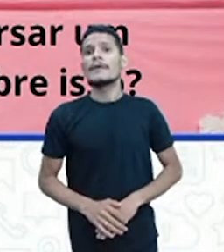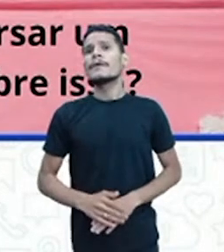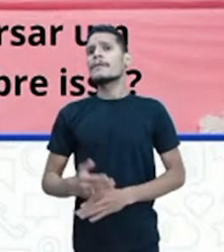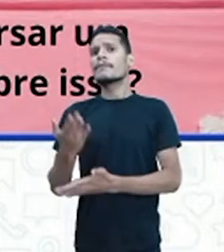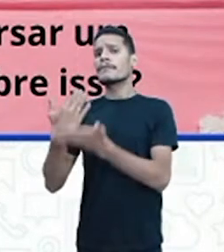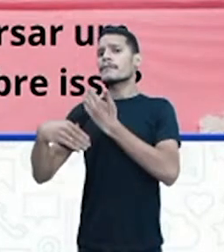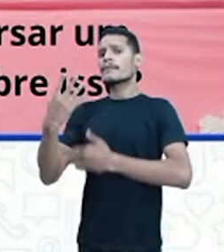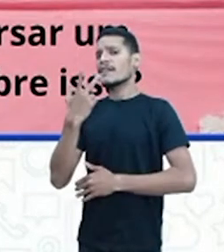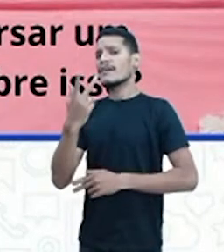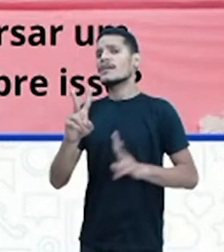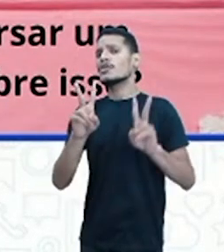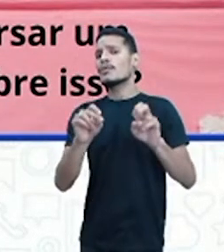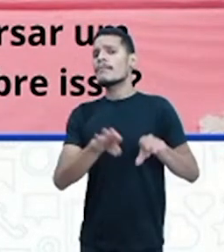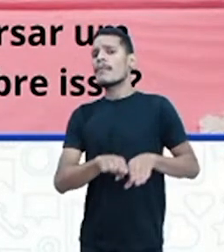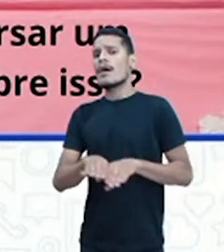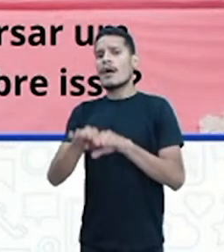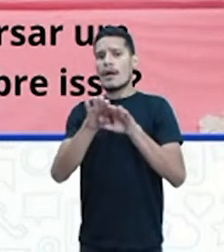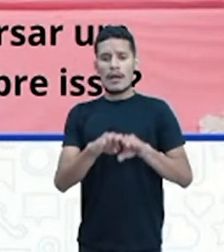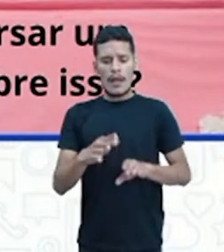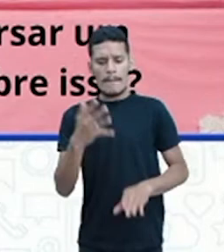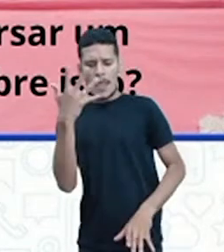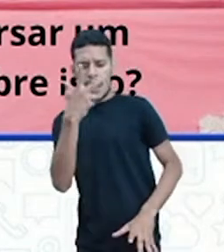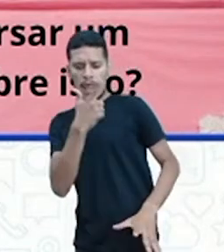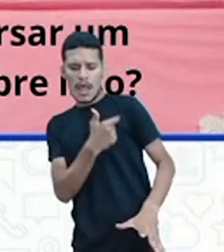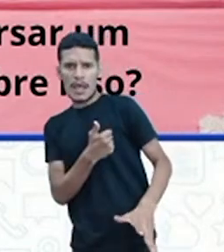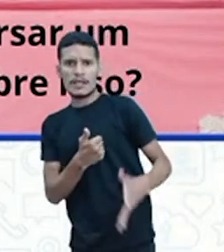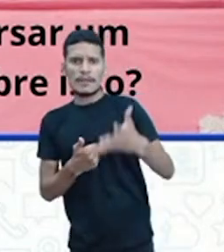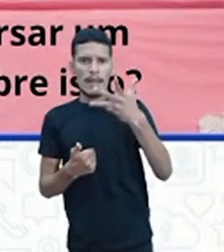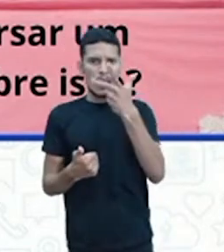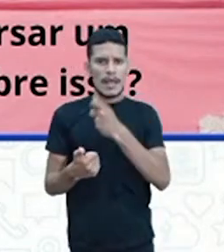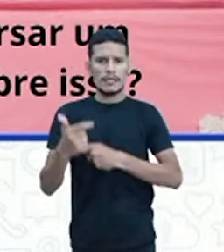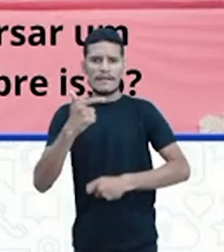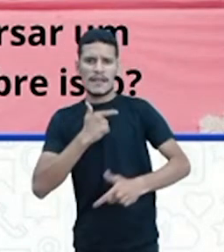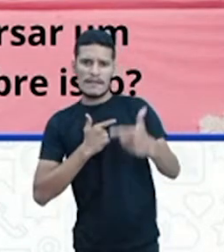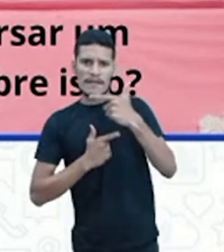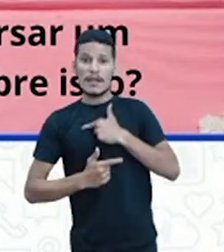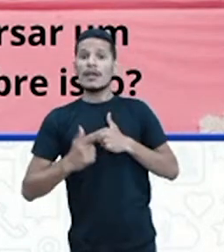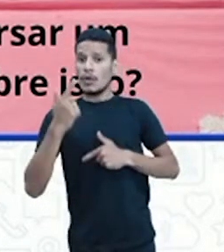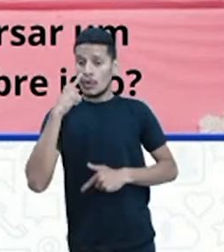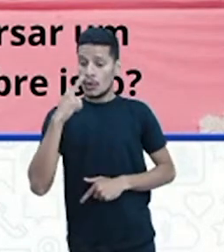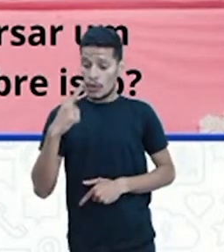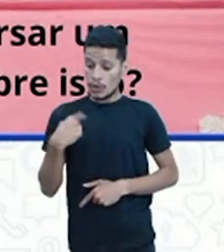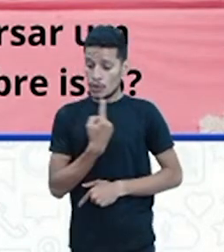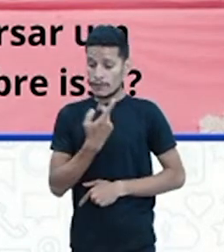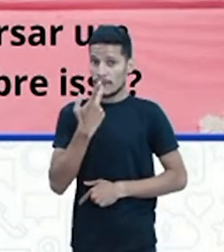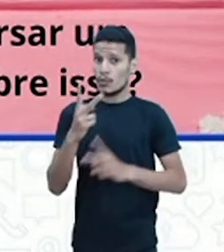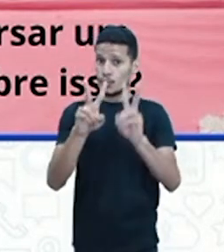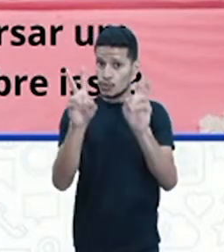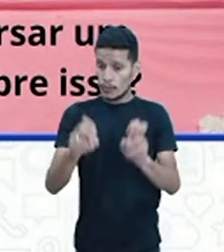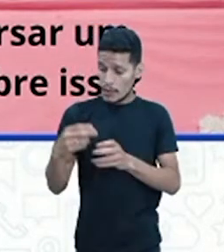sobre os padrões de beleza ao longo da história, a gente passou um tempo refletindo sobre